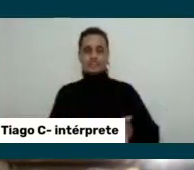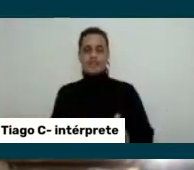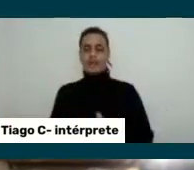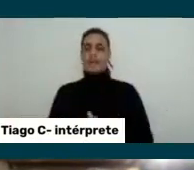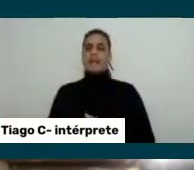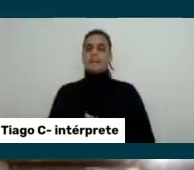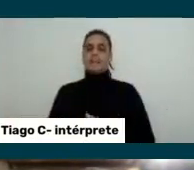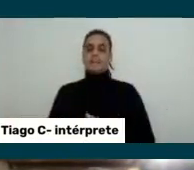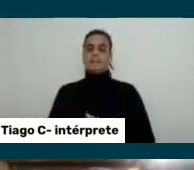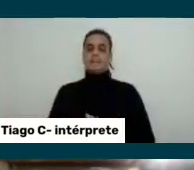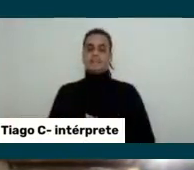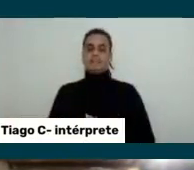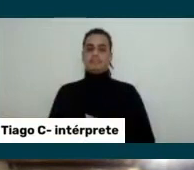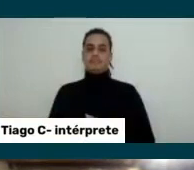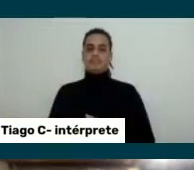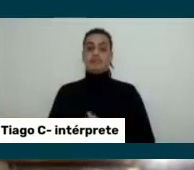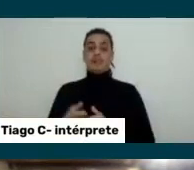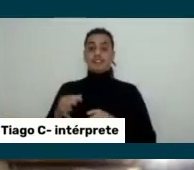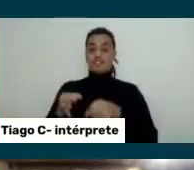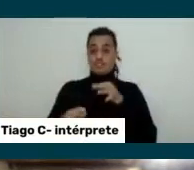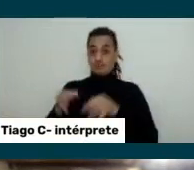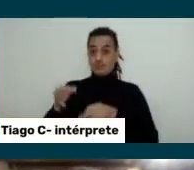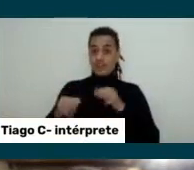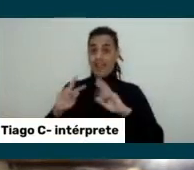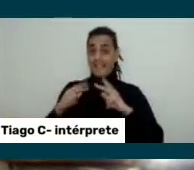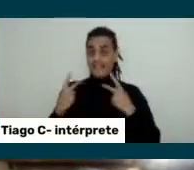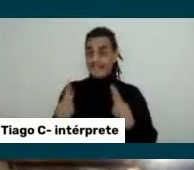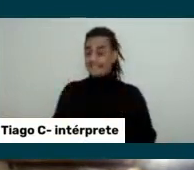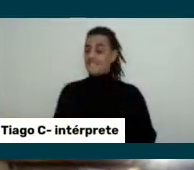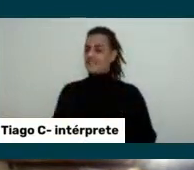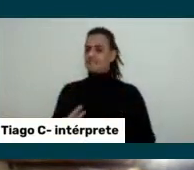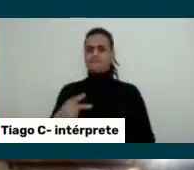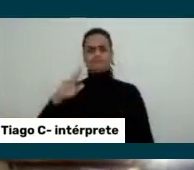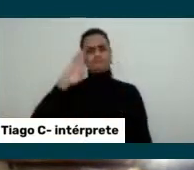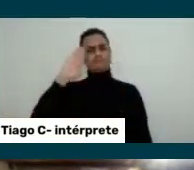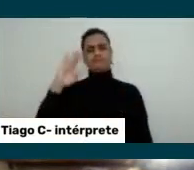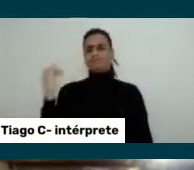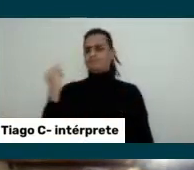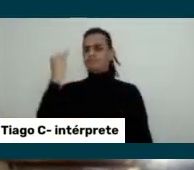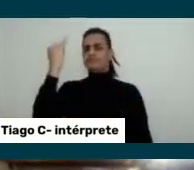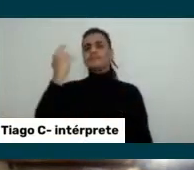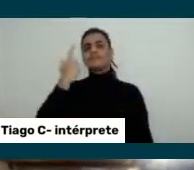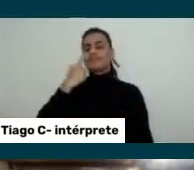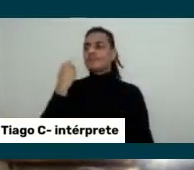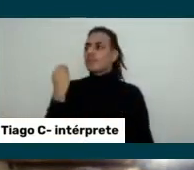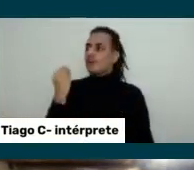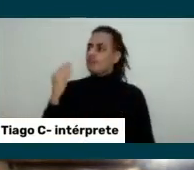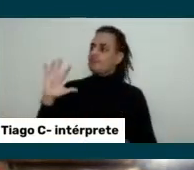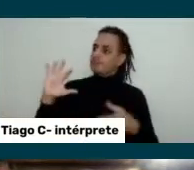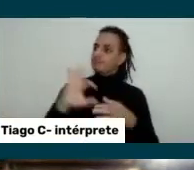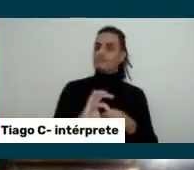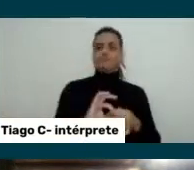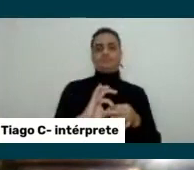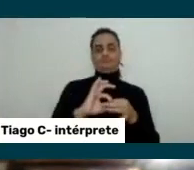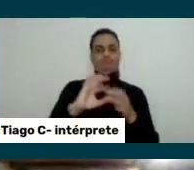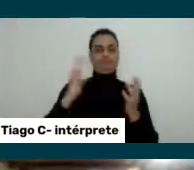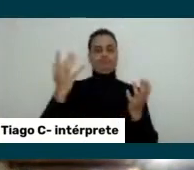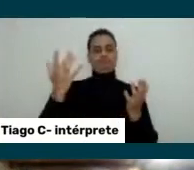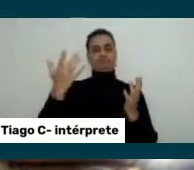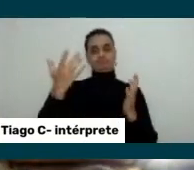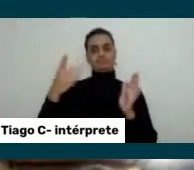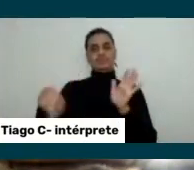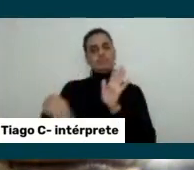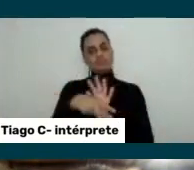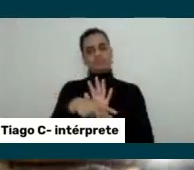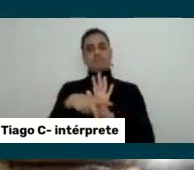humano é essencial para garantirmos a qualidade do que está sendo feito com o auxílio de IA. Pessoas experientes serão